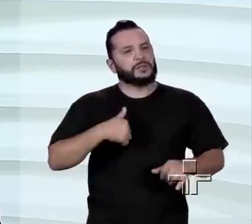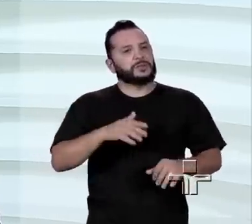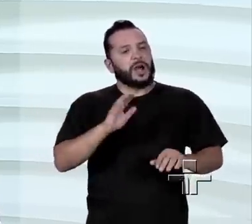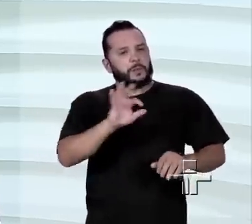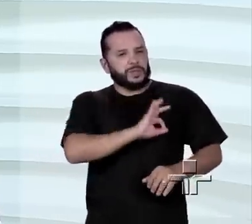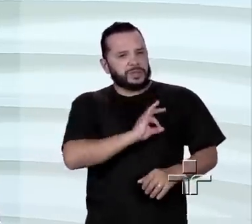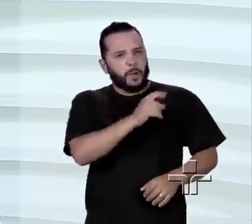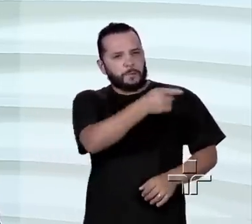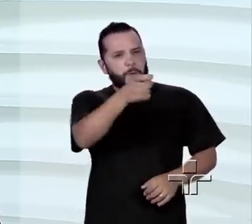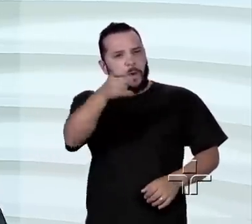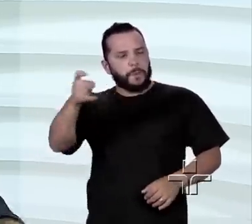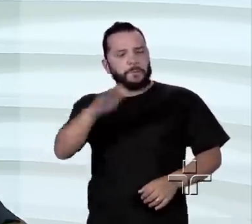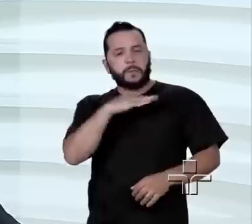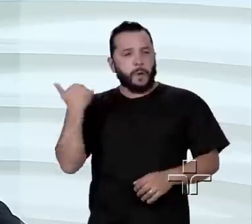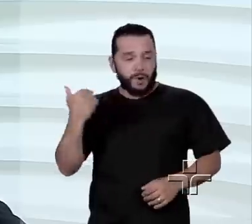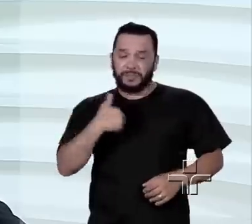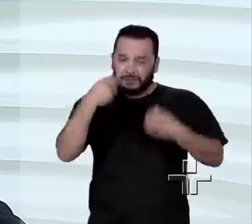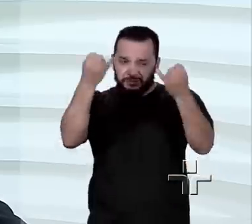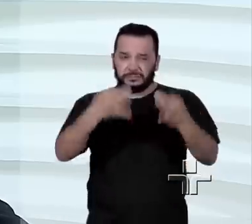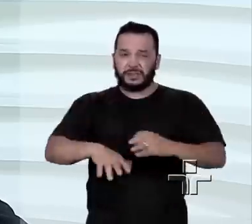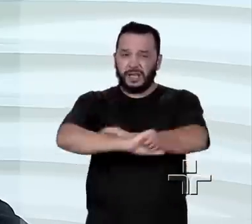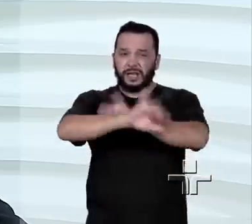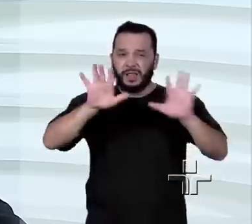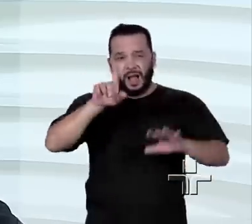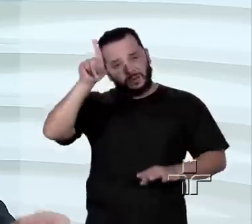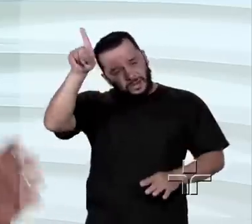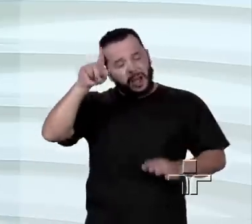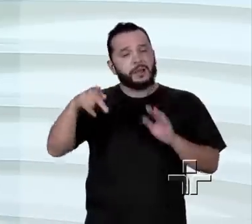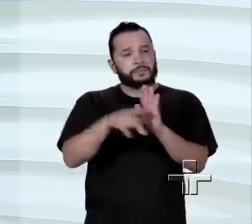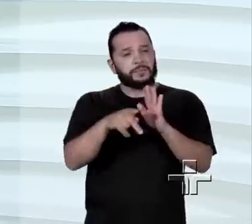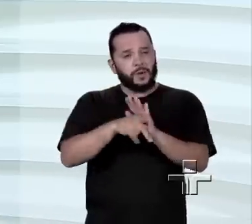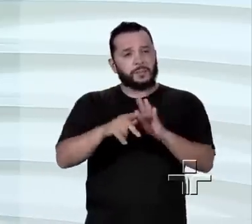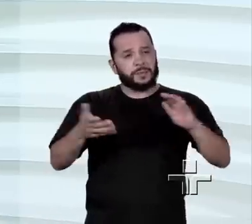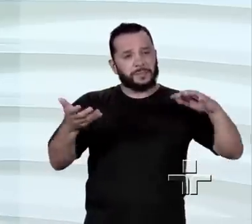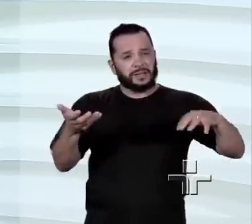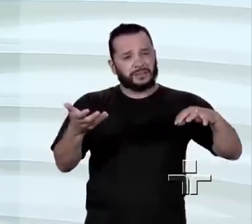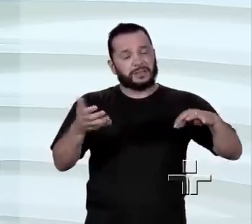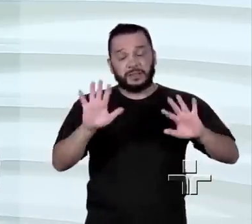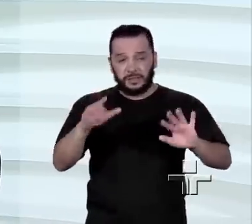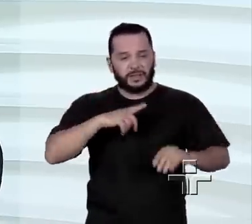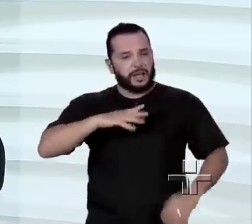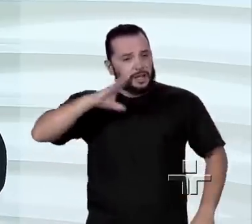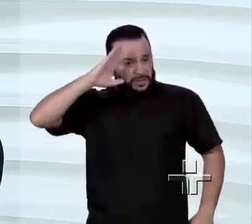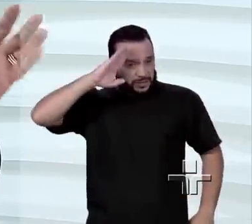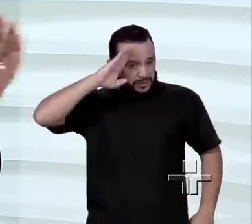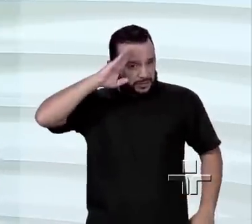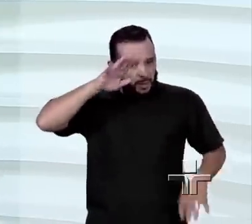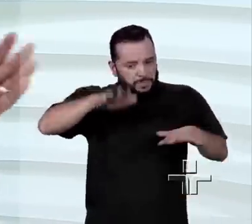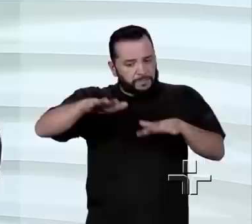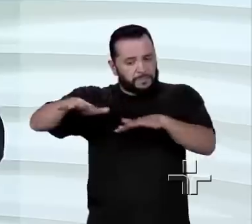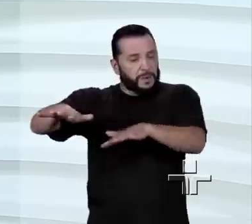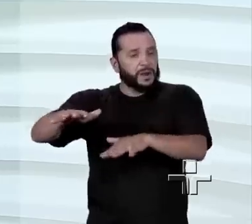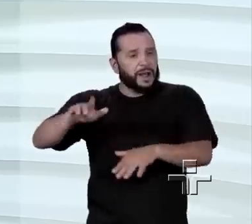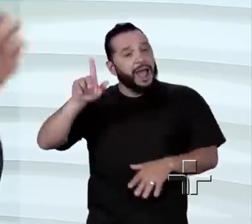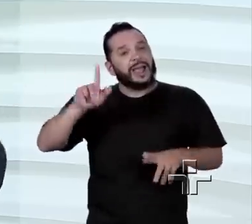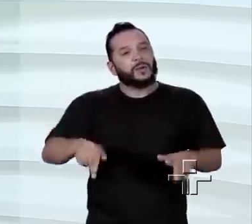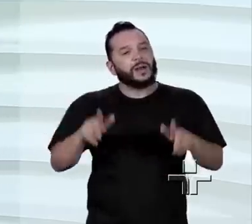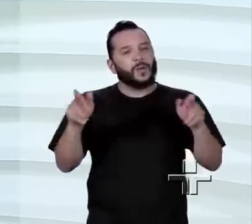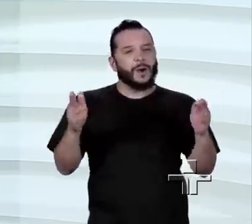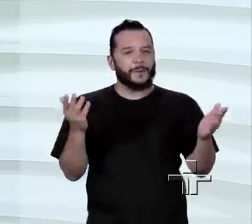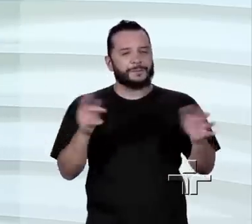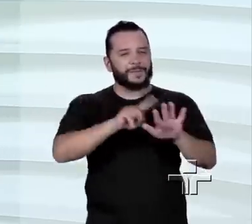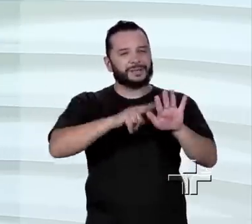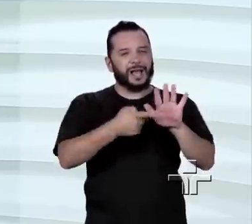forças policiais. Mas eu deixei bem claro lá no plenário. A intervenção é como a gravidez, não tem uma mulher meio grávida, a outra está grávida, não